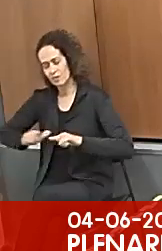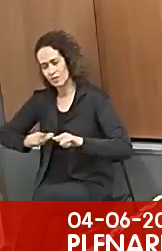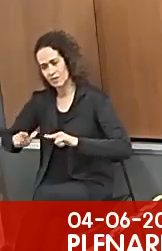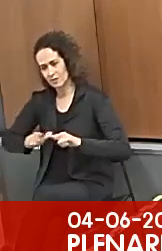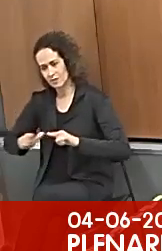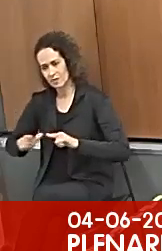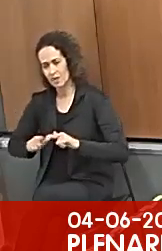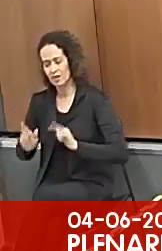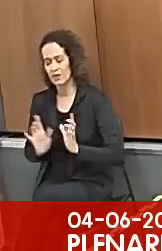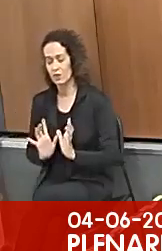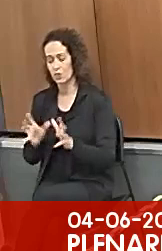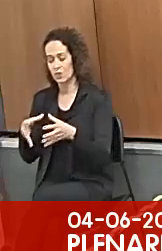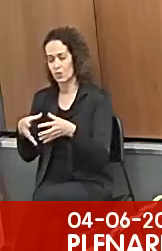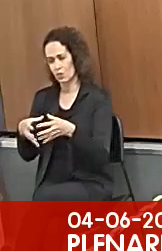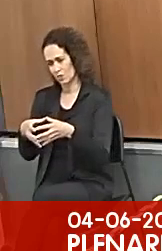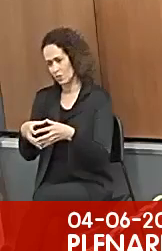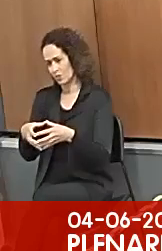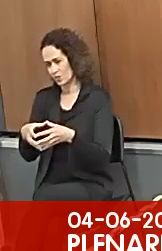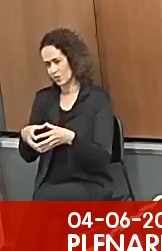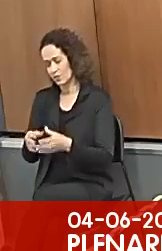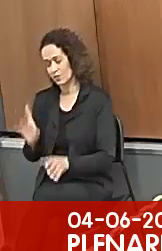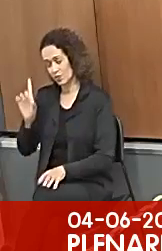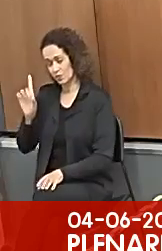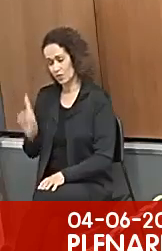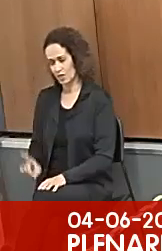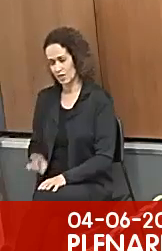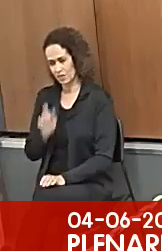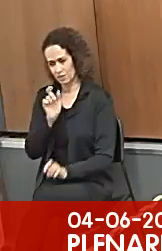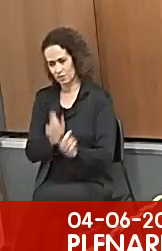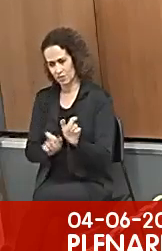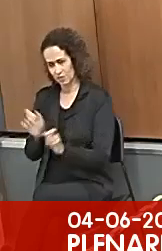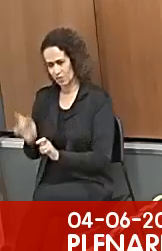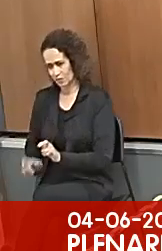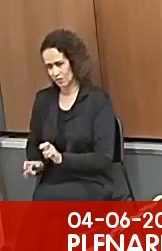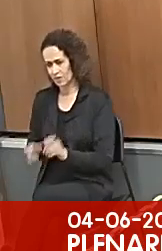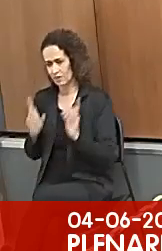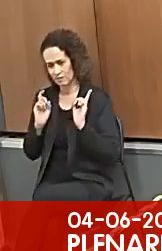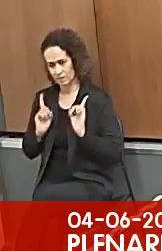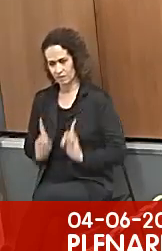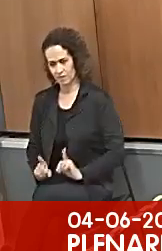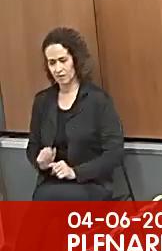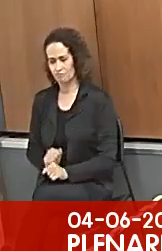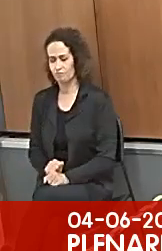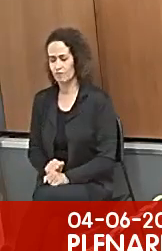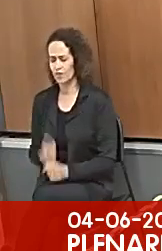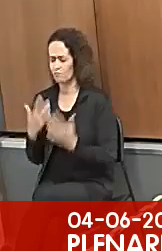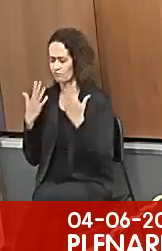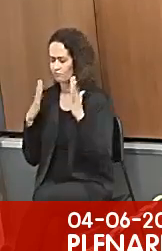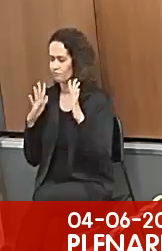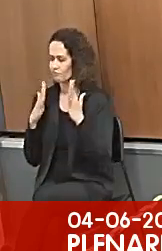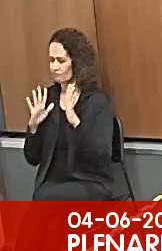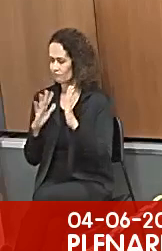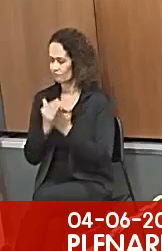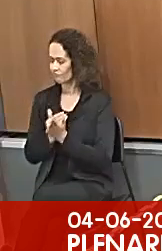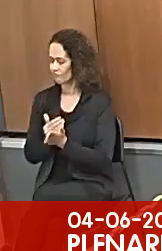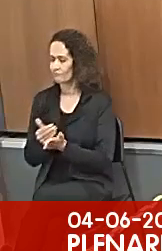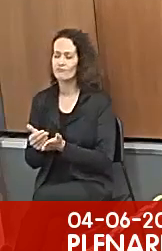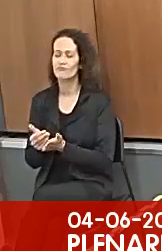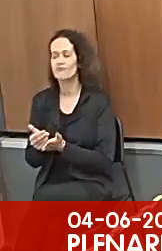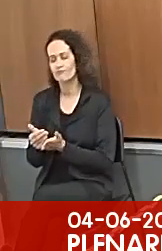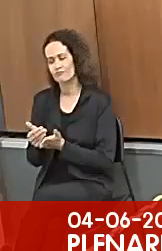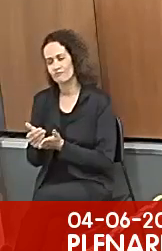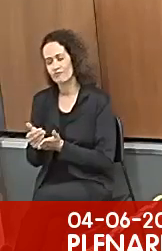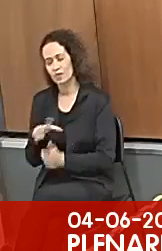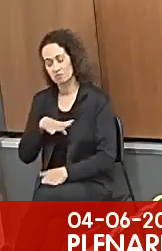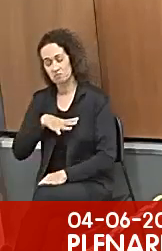Direito da Pessoa com Deficiência. Eu quero saudar essa iniciativa tão bonita das mães, porque